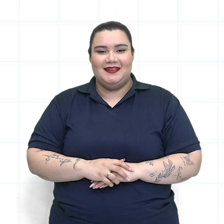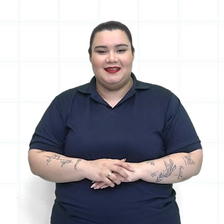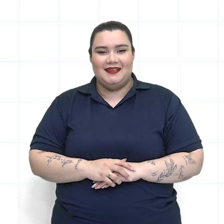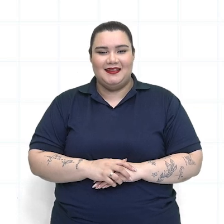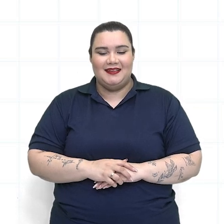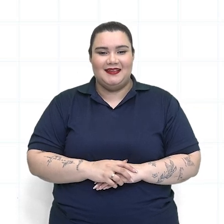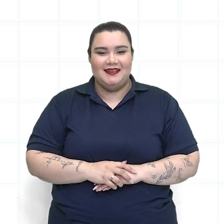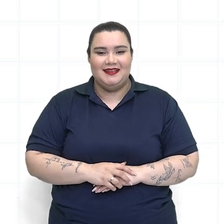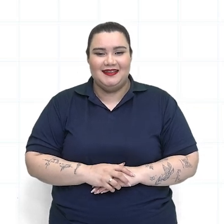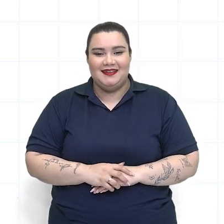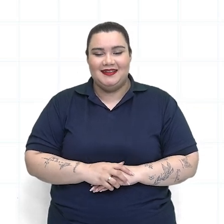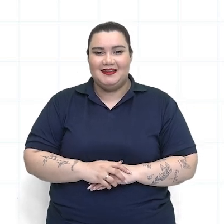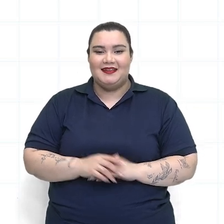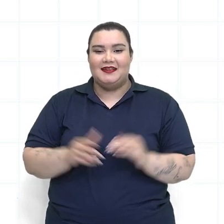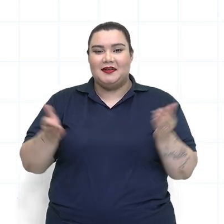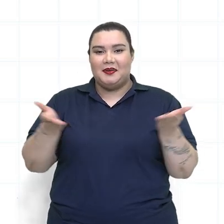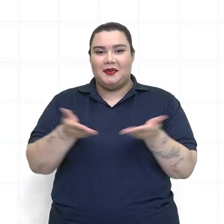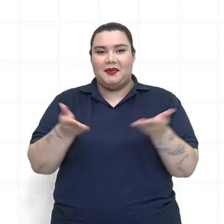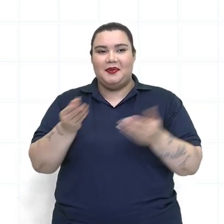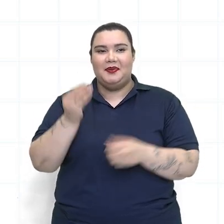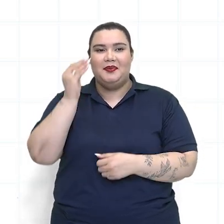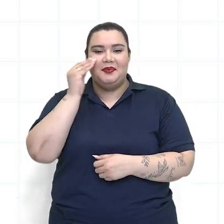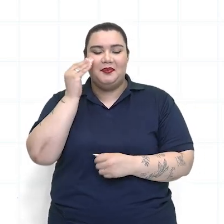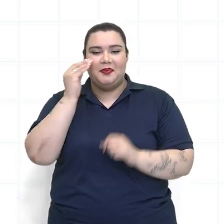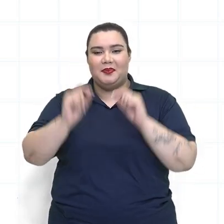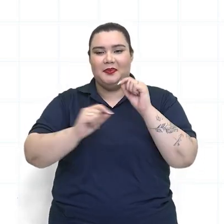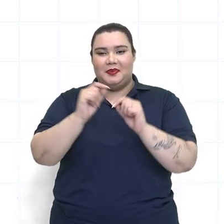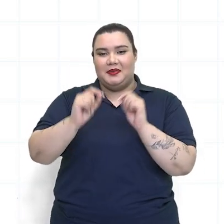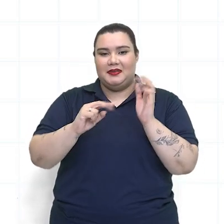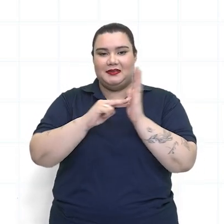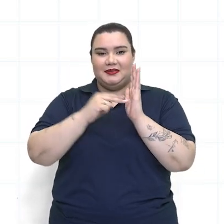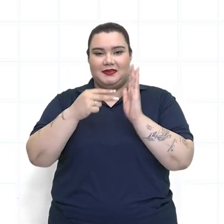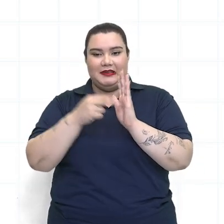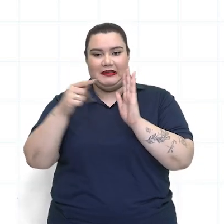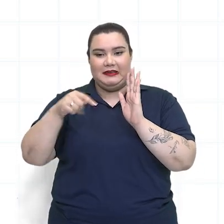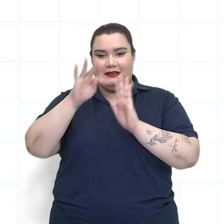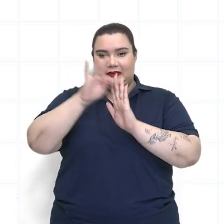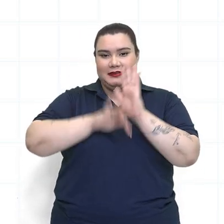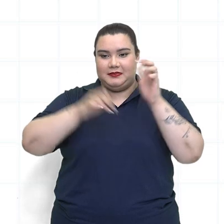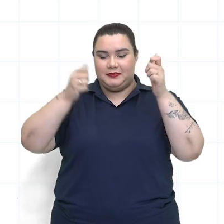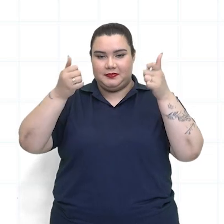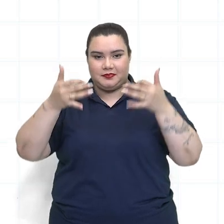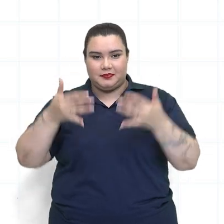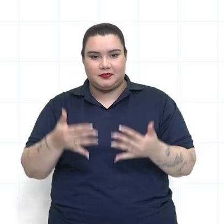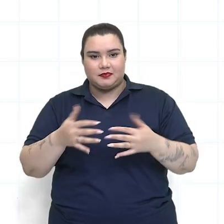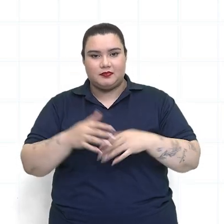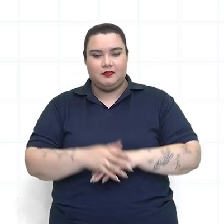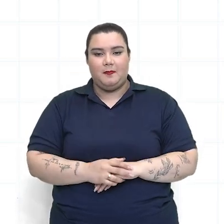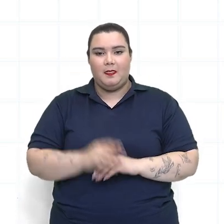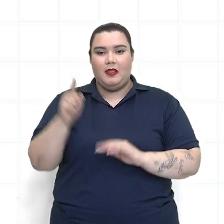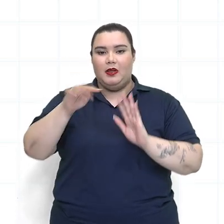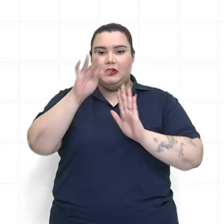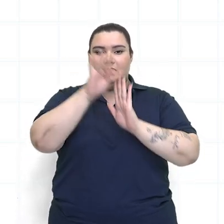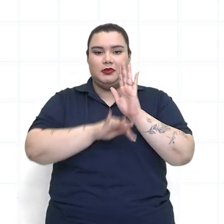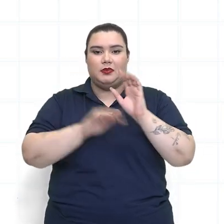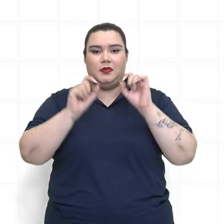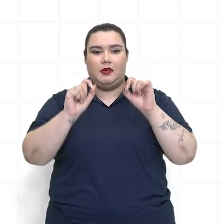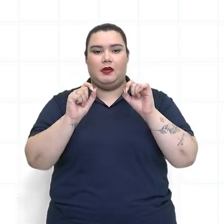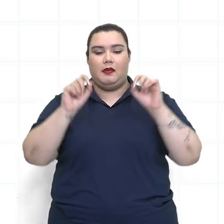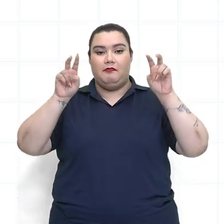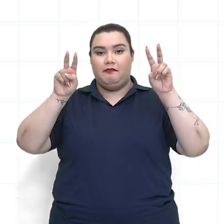Então, vamos verificar aqui o que queremos com esse texto. Nesse texto, a